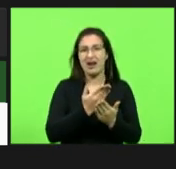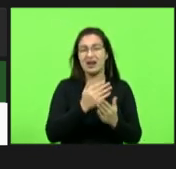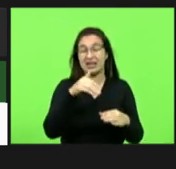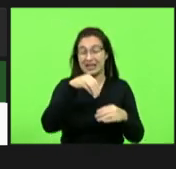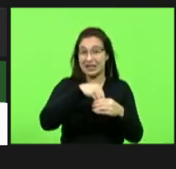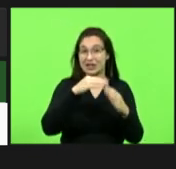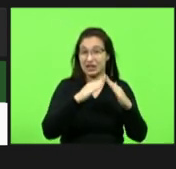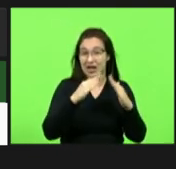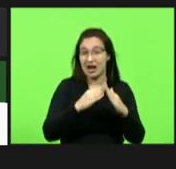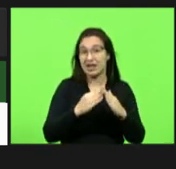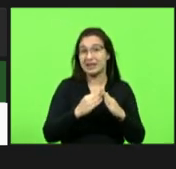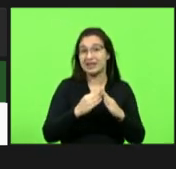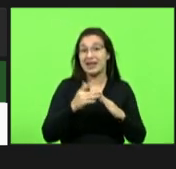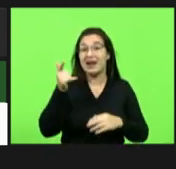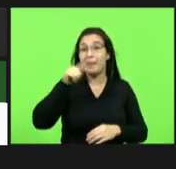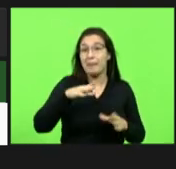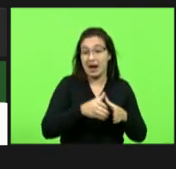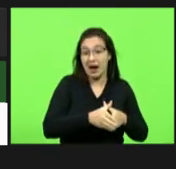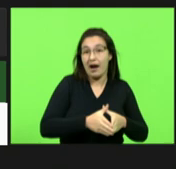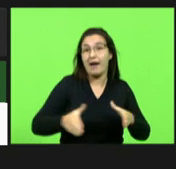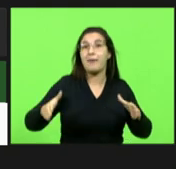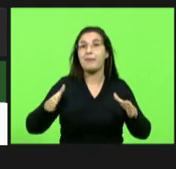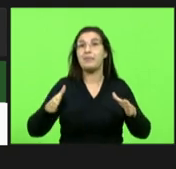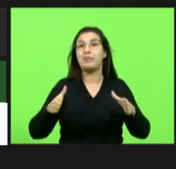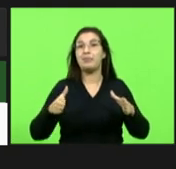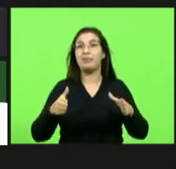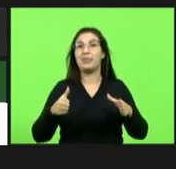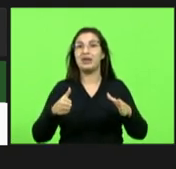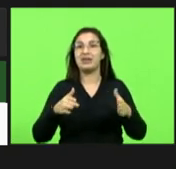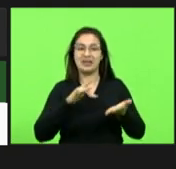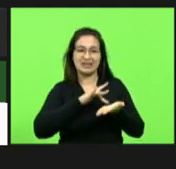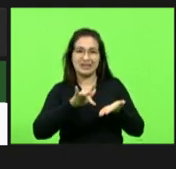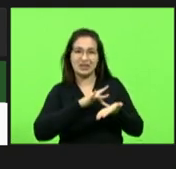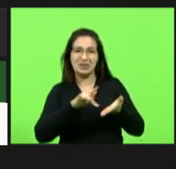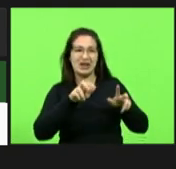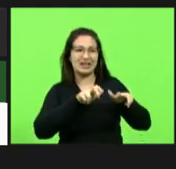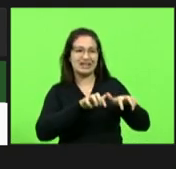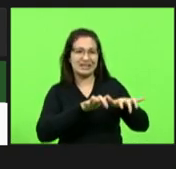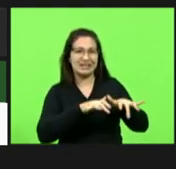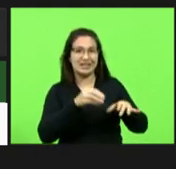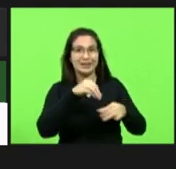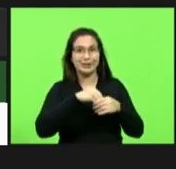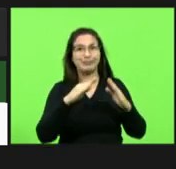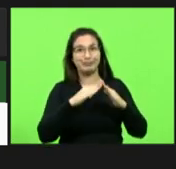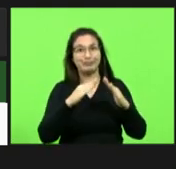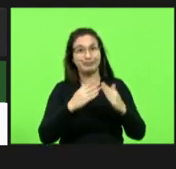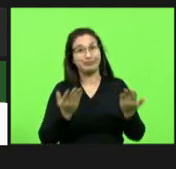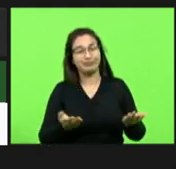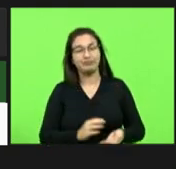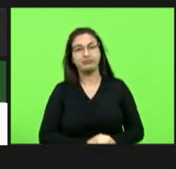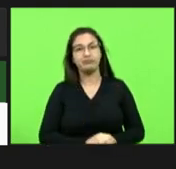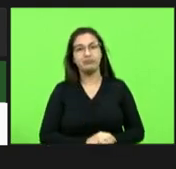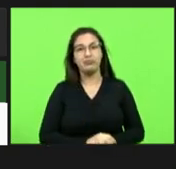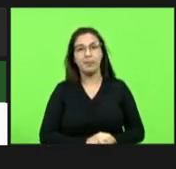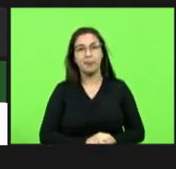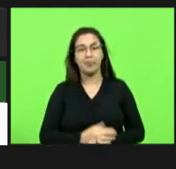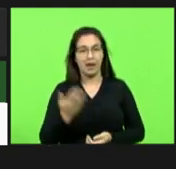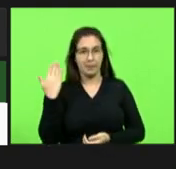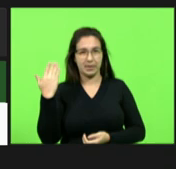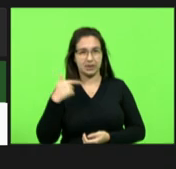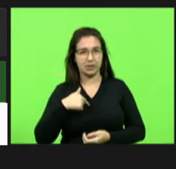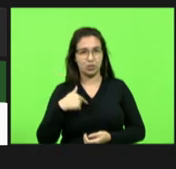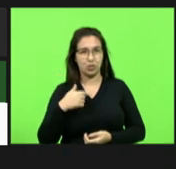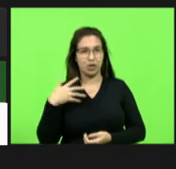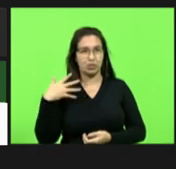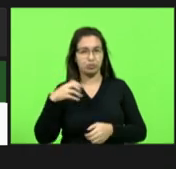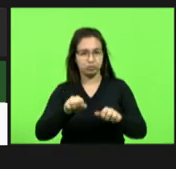dos celulares. Há uma semana atrás, né, eu presidi uma audiência pública também sobre a violência infanto-juvenil, e muito